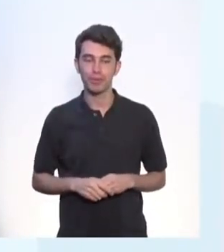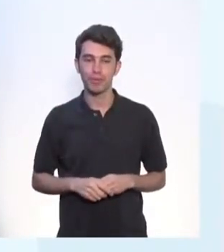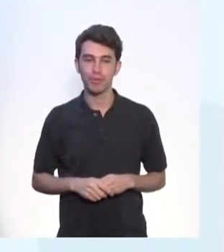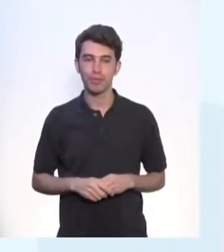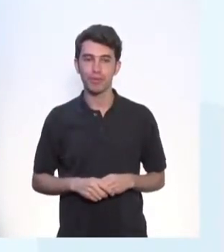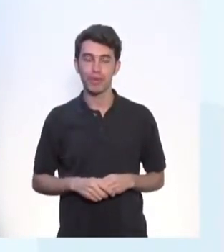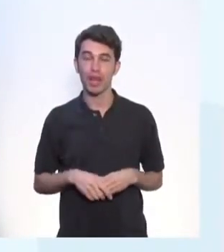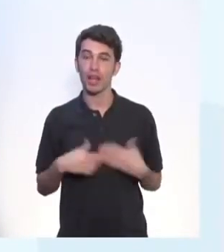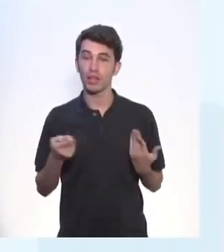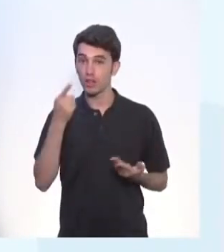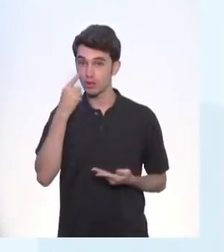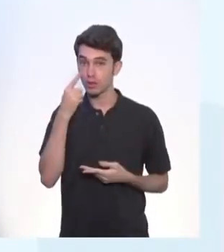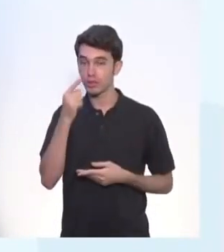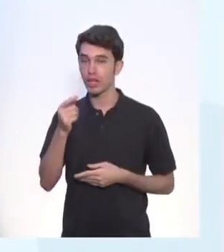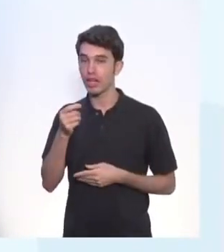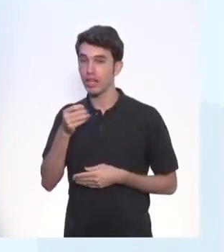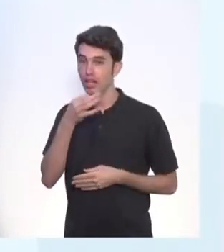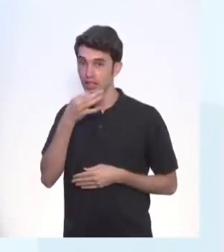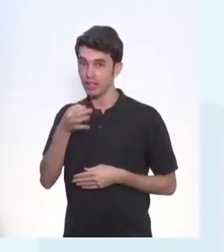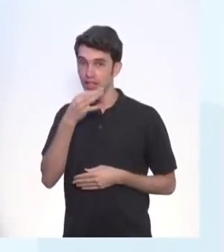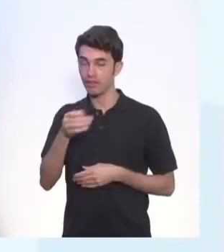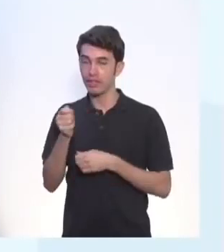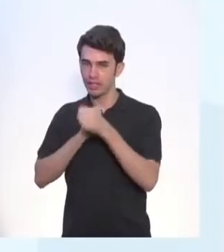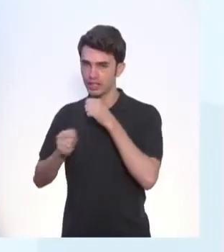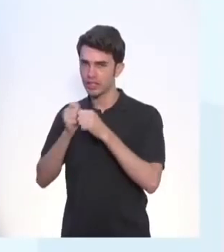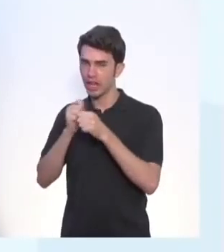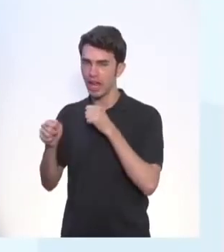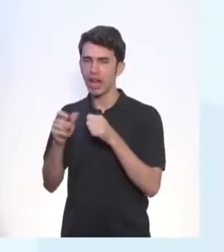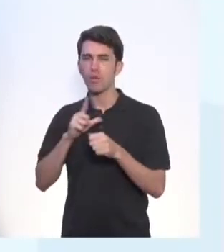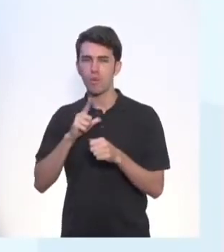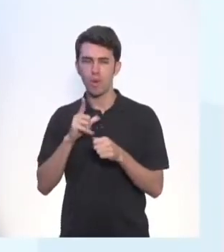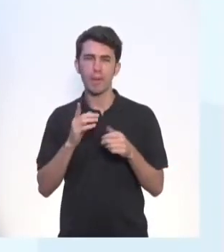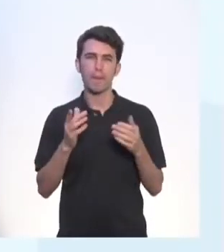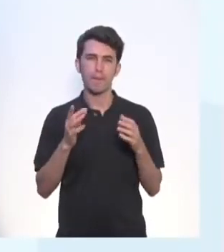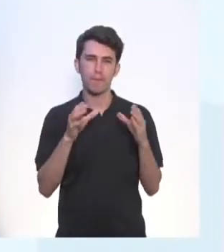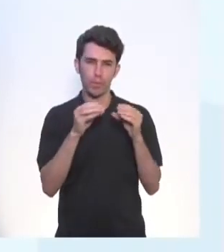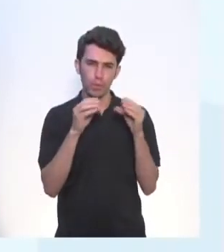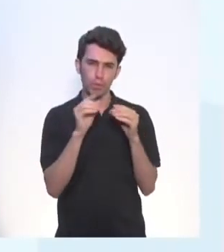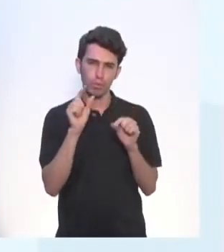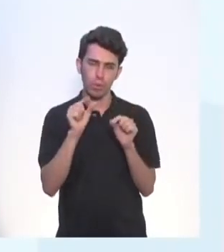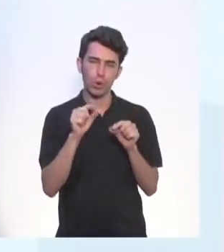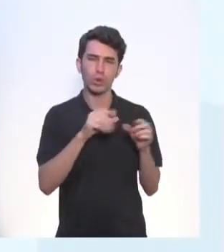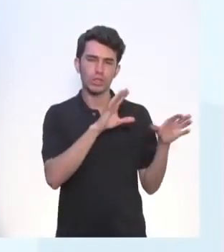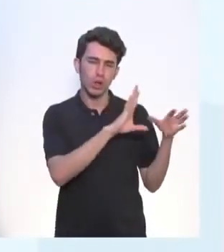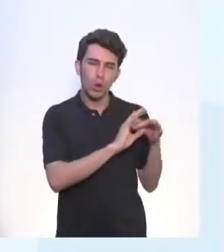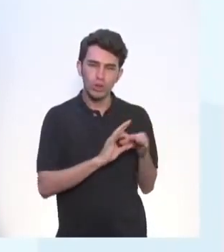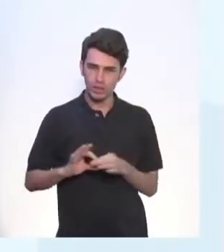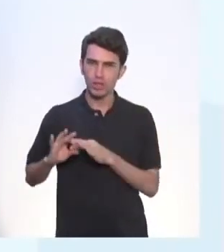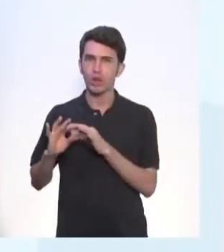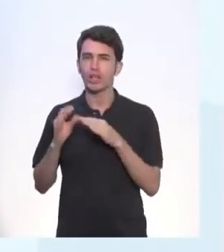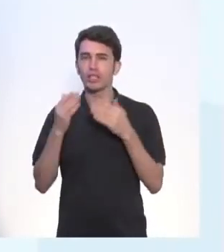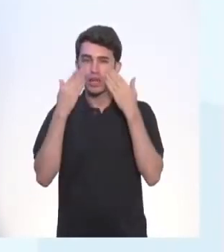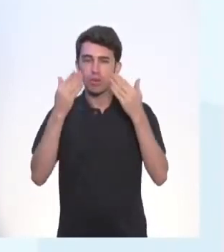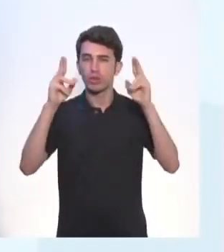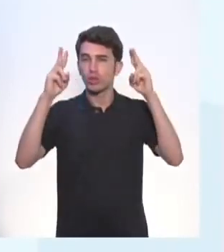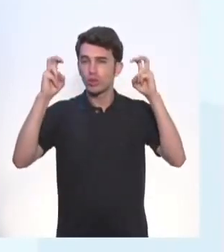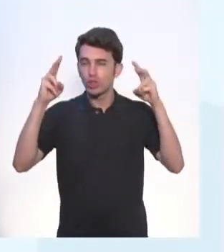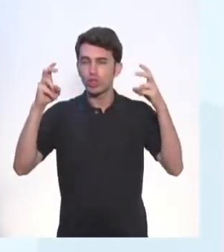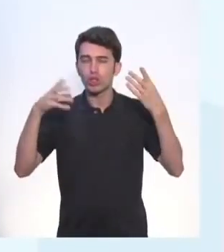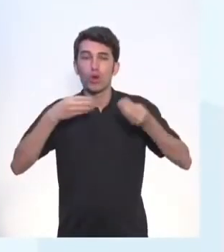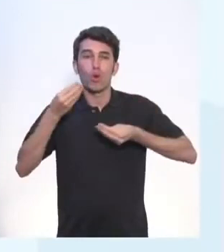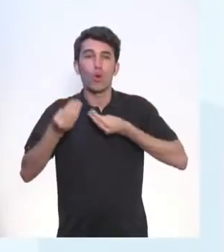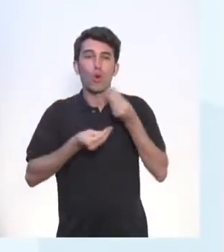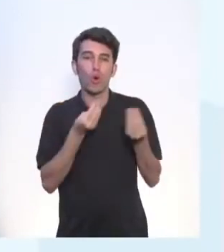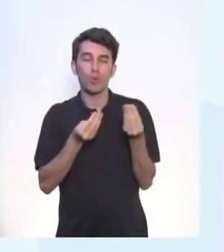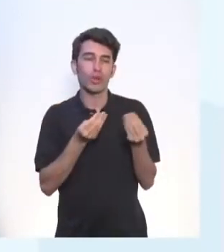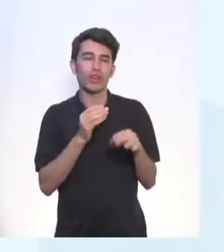lá naquela entrevista, naquela primeira parte, já uma parte contextualizada, né, professor Mauro? Já está falando o título, como que